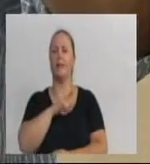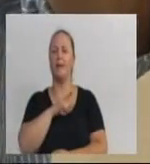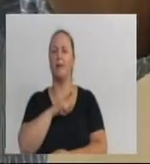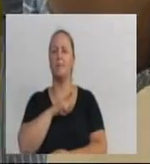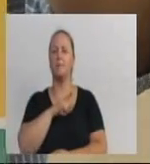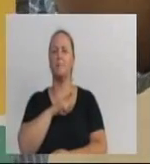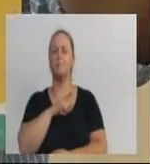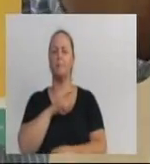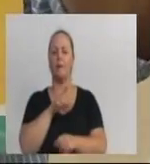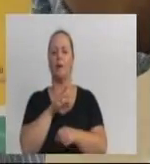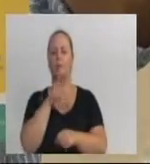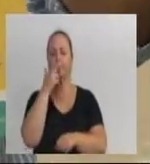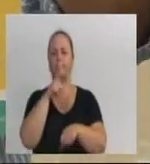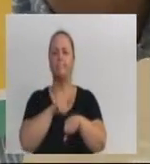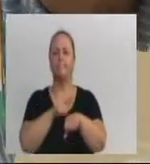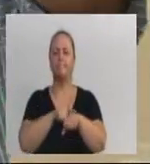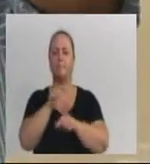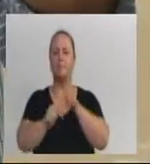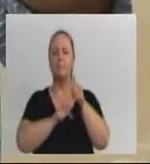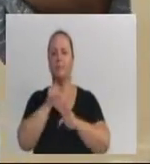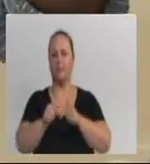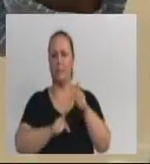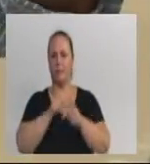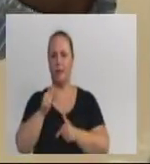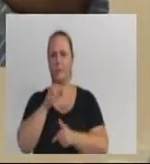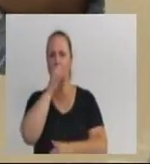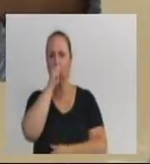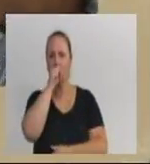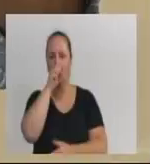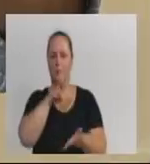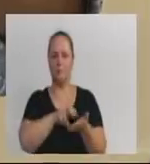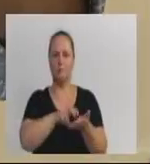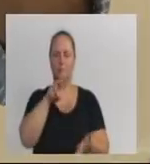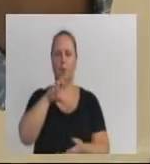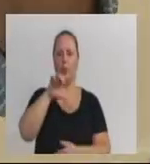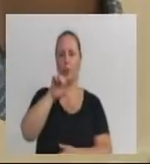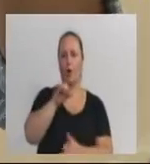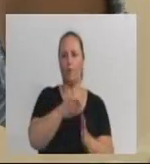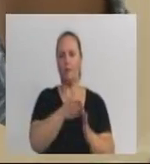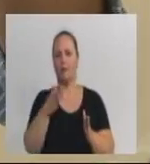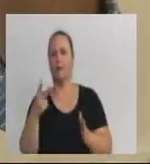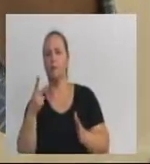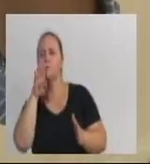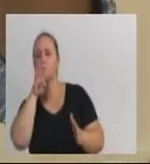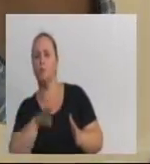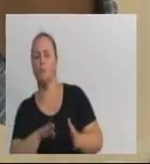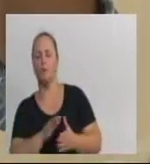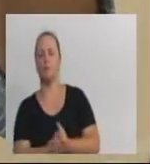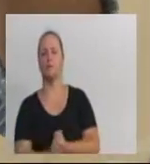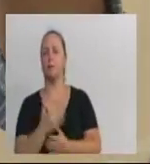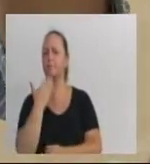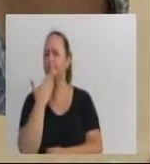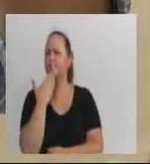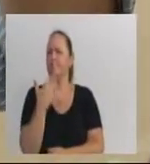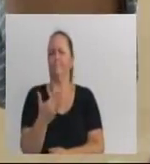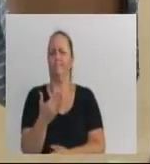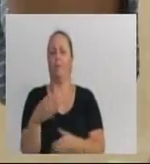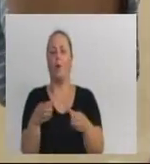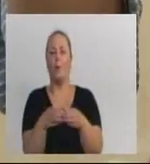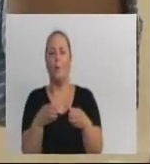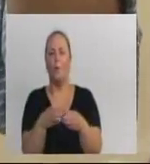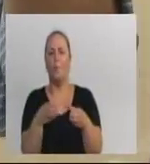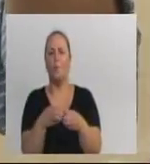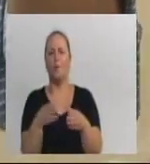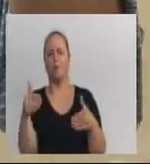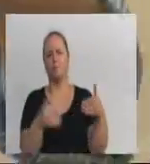né, das 9 às 14 horas, e vai ser na rua João Pessoa. Então, conclamar a comunidade a participar desse